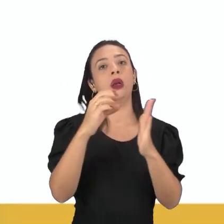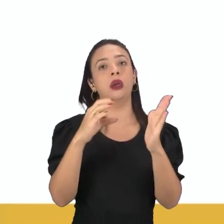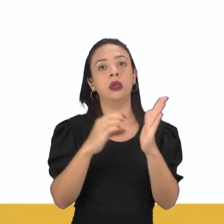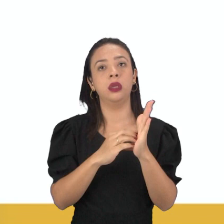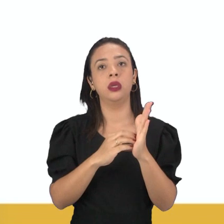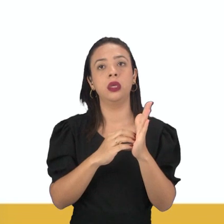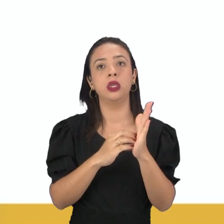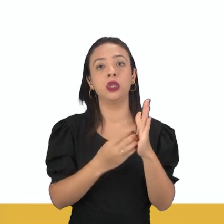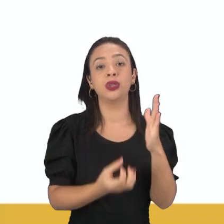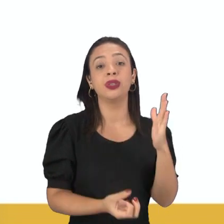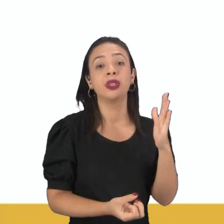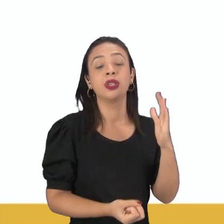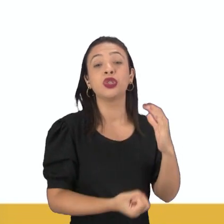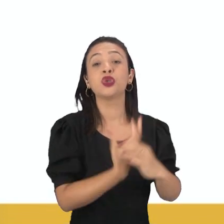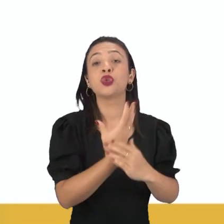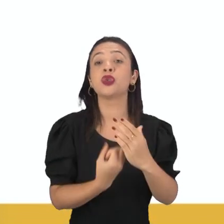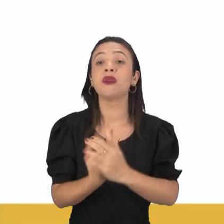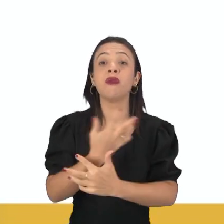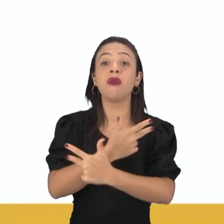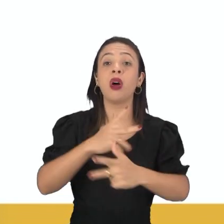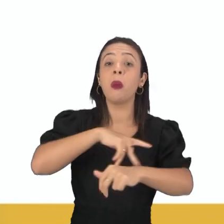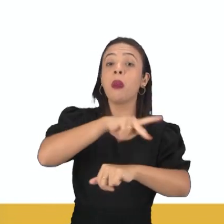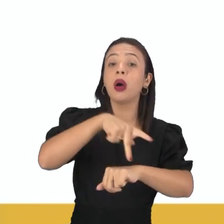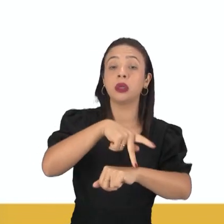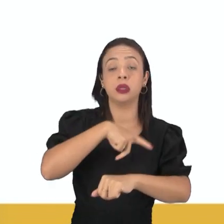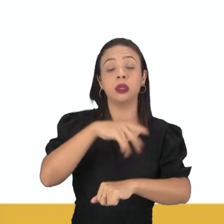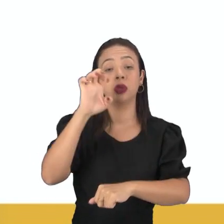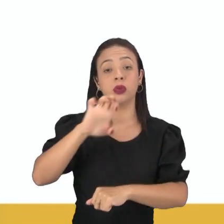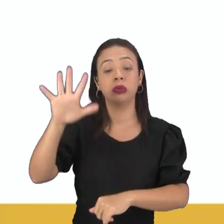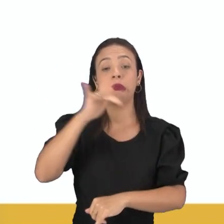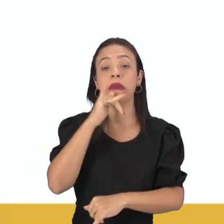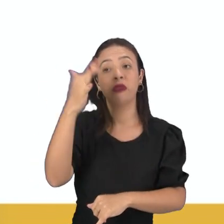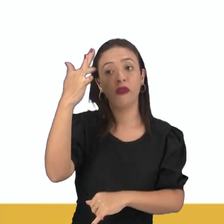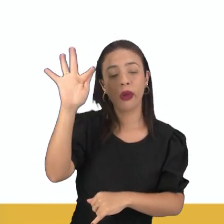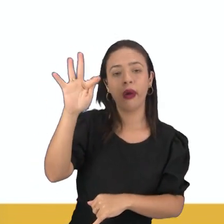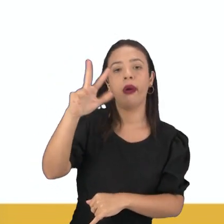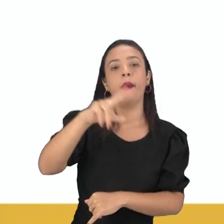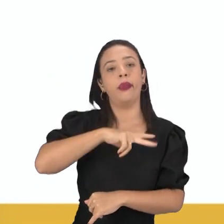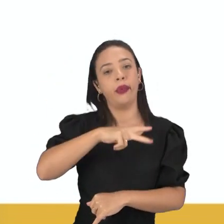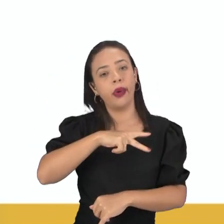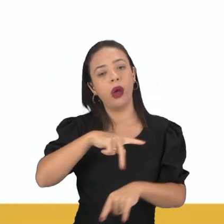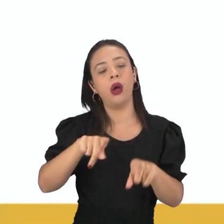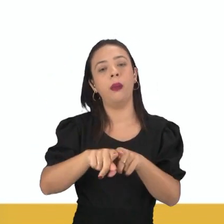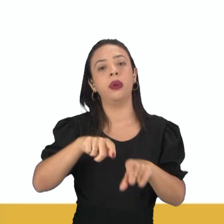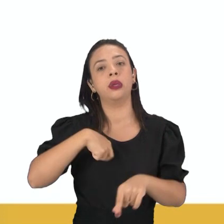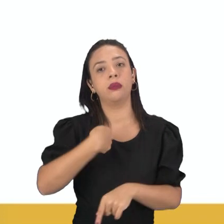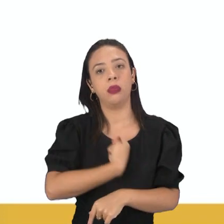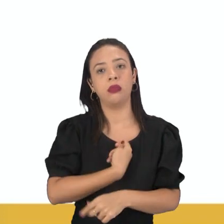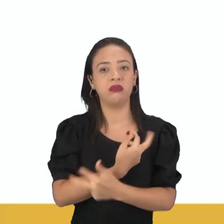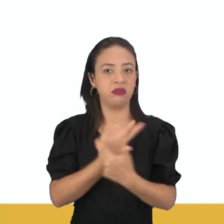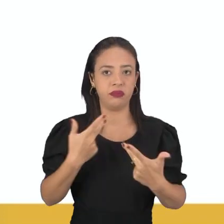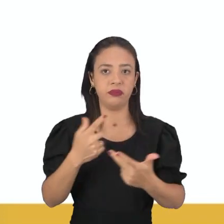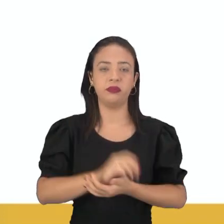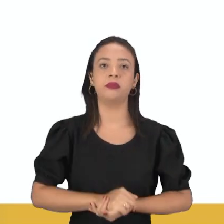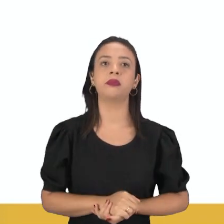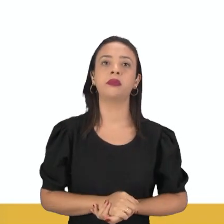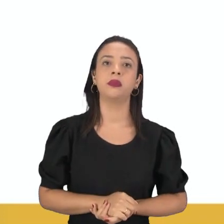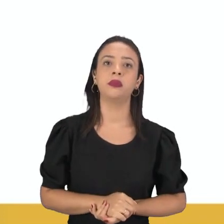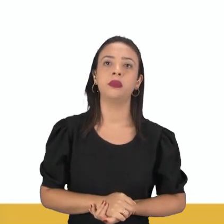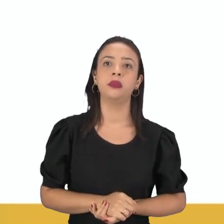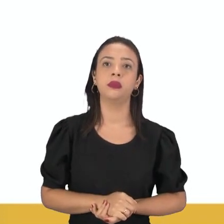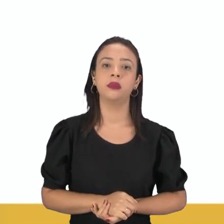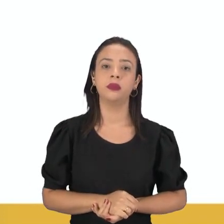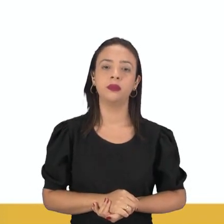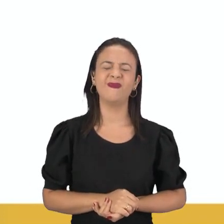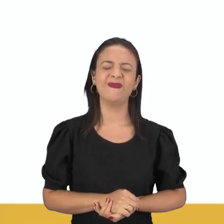daria origem a muitos dos países atuais da Europa, como a França, Portugal, Espanha e entre outros. Entretanto,